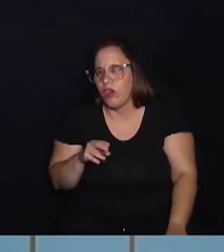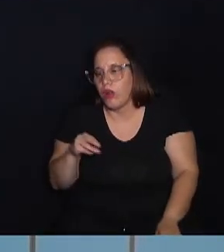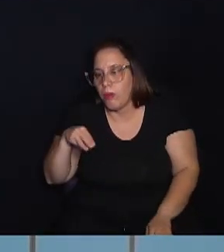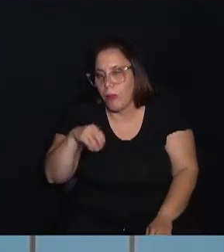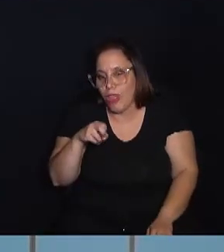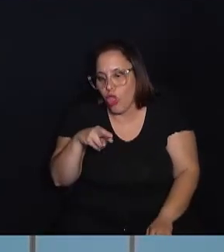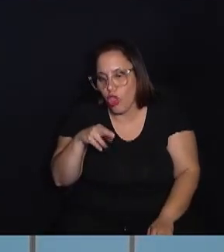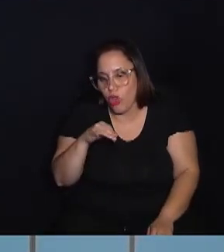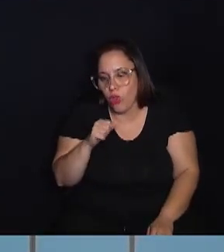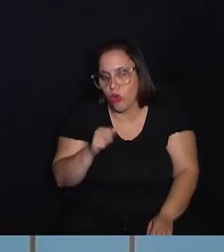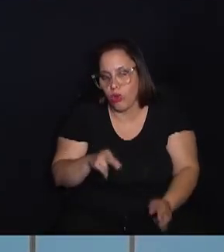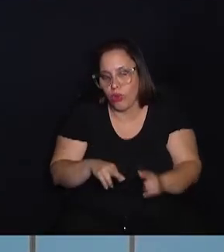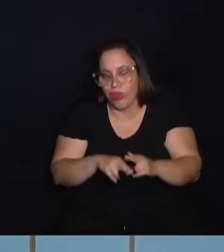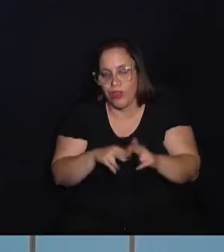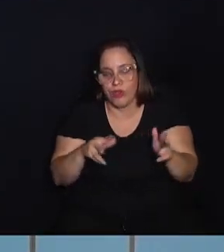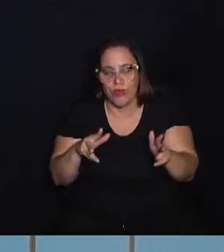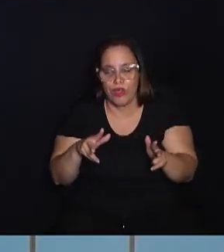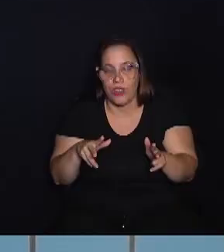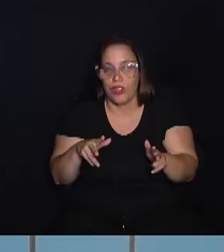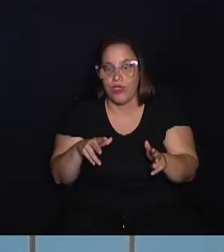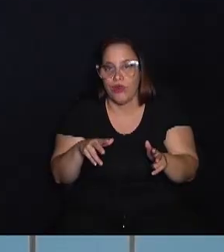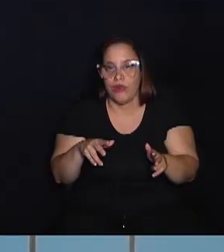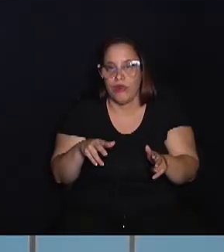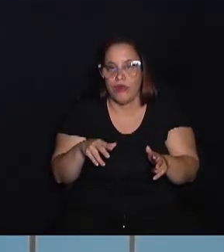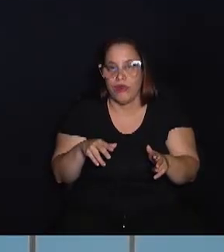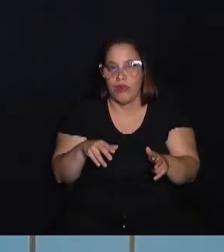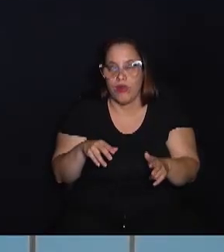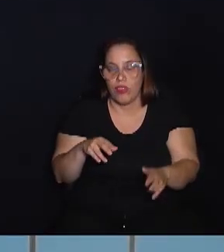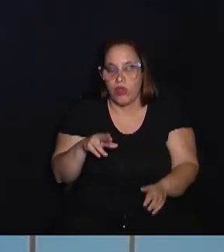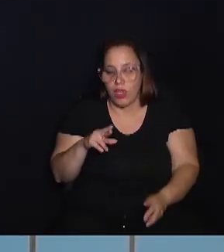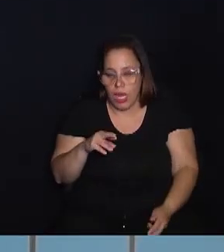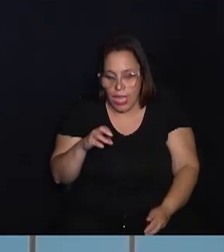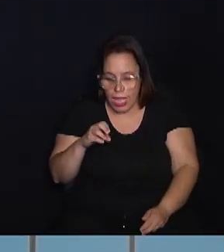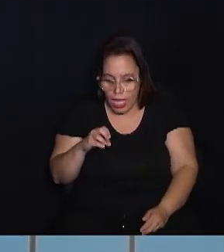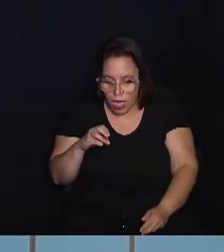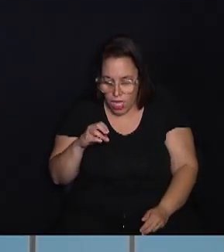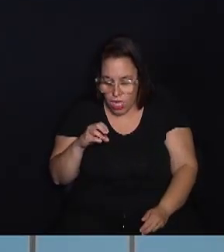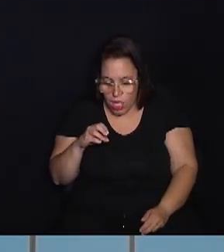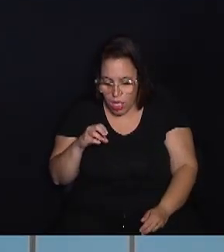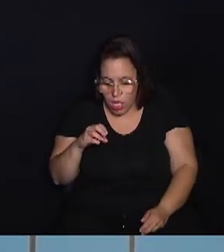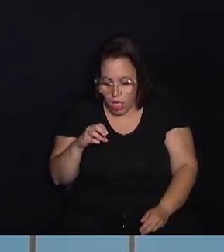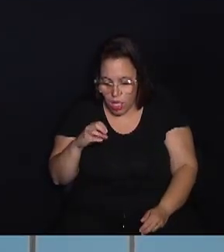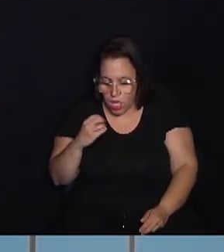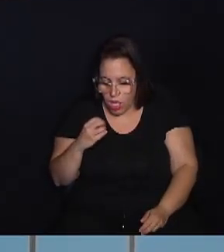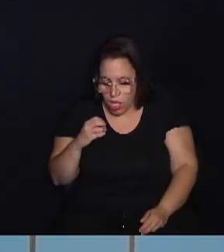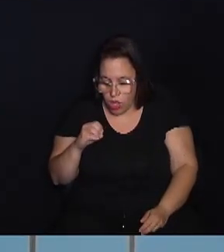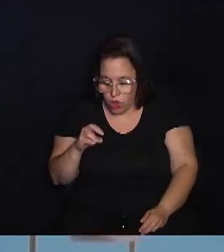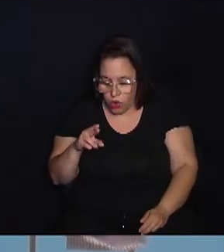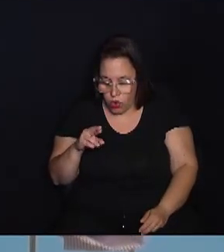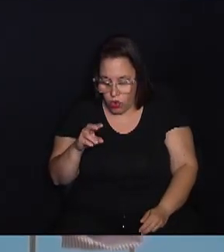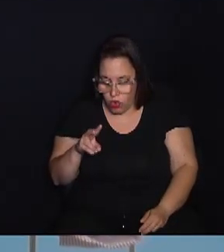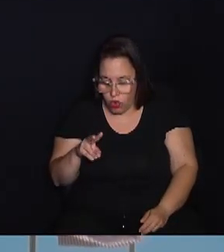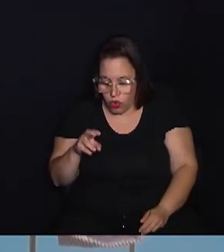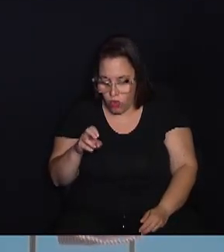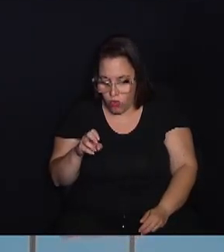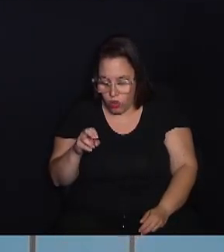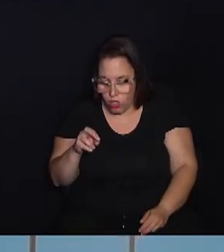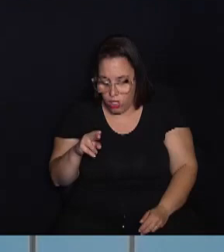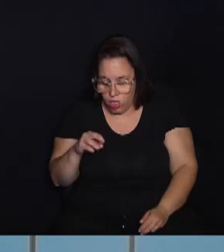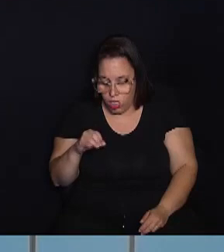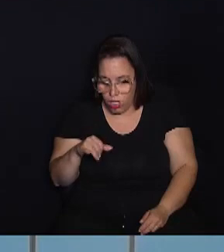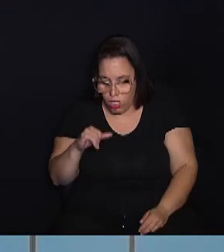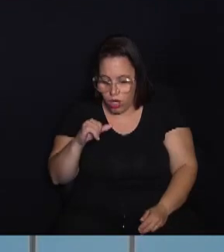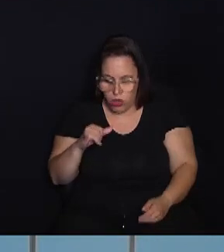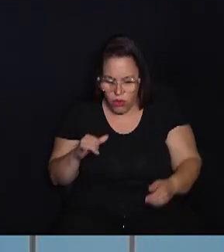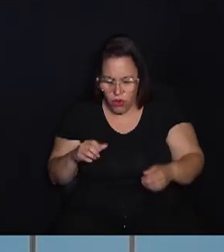metodologia e é completamente diferente. E o recovery, que é o que a gente chama de reinserção social. O dependente